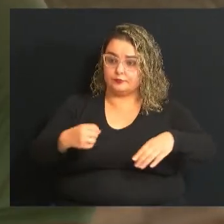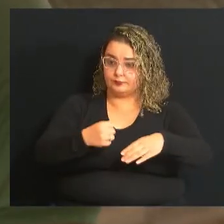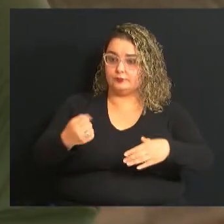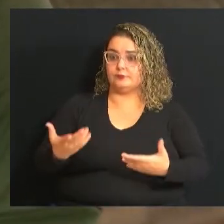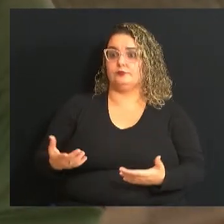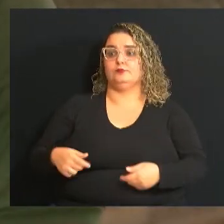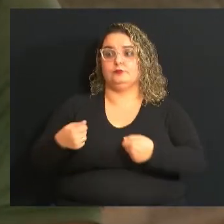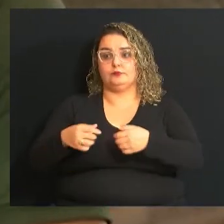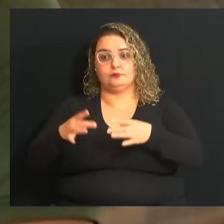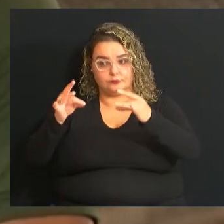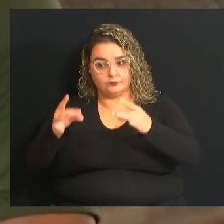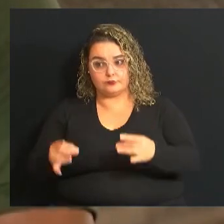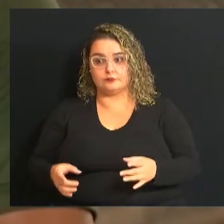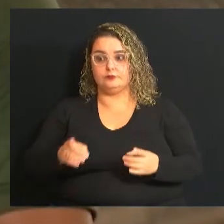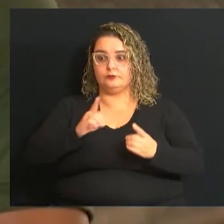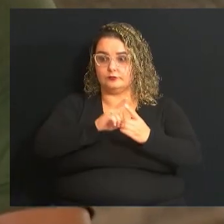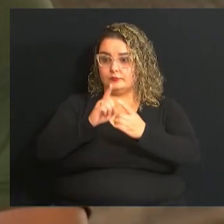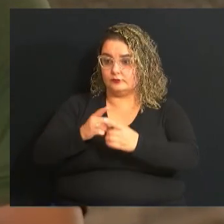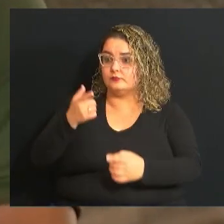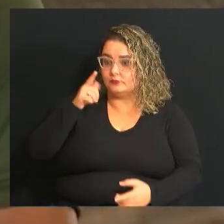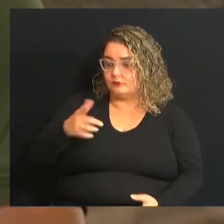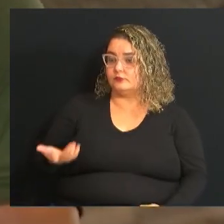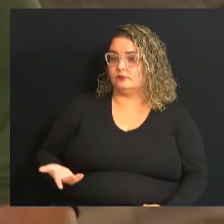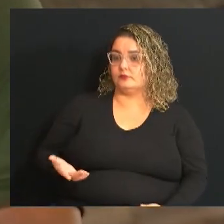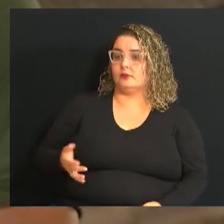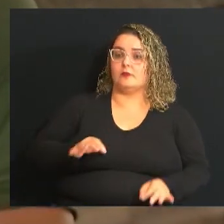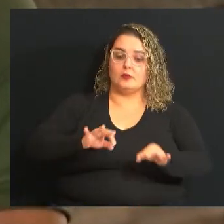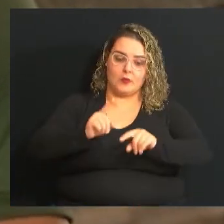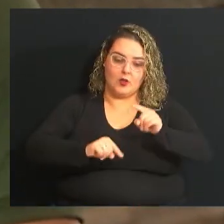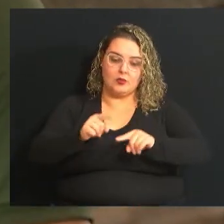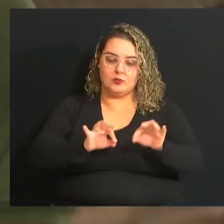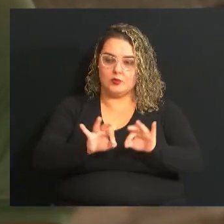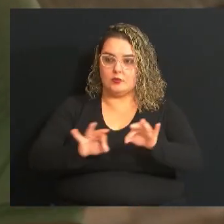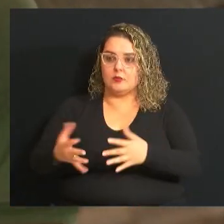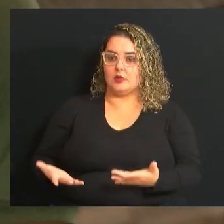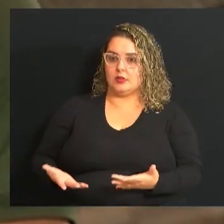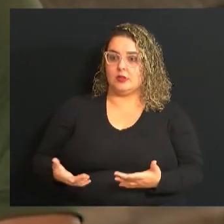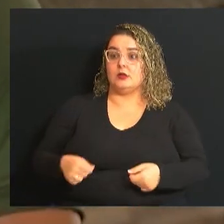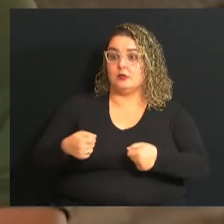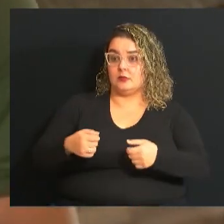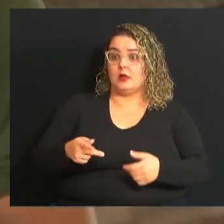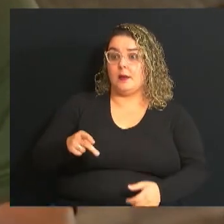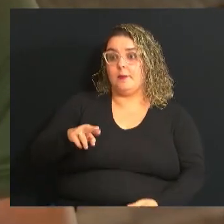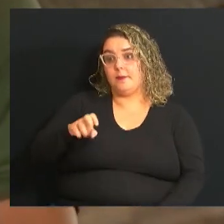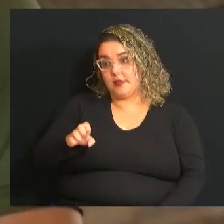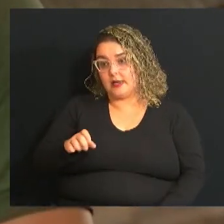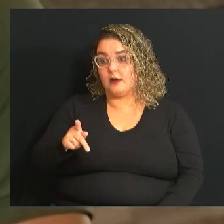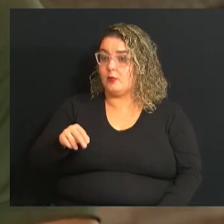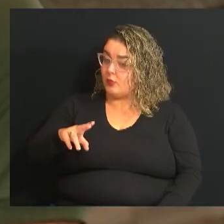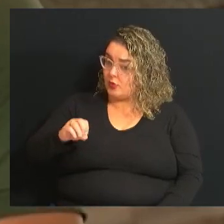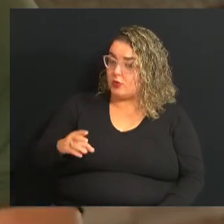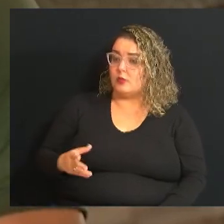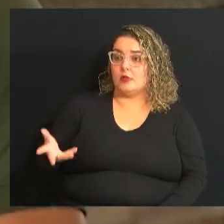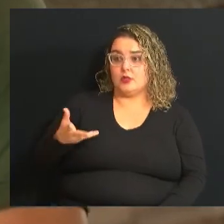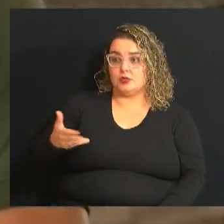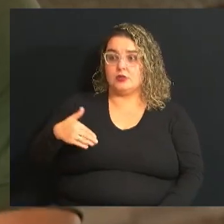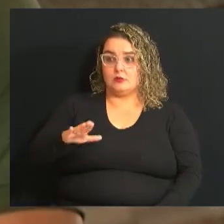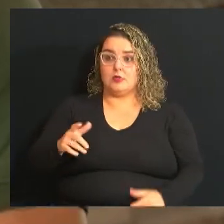comercial, leia-se catálogo, que foi oferecido para você por catálogo, aquela empresa que te oferece, que